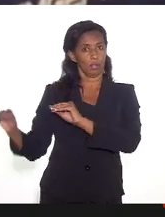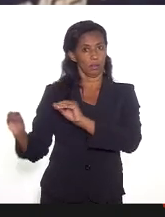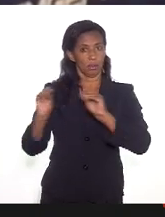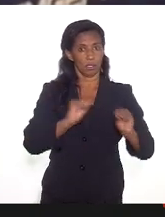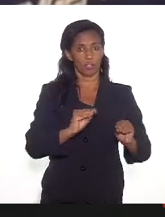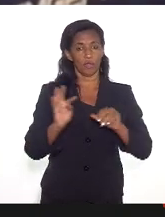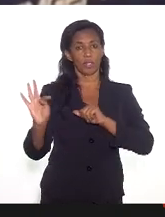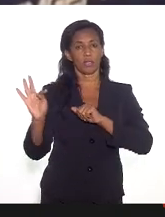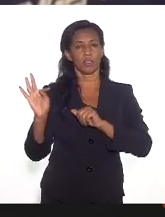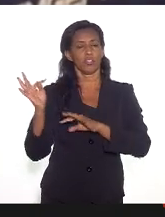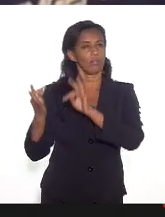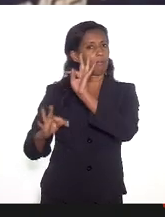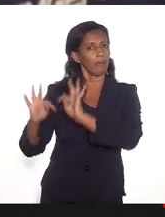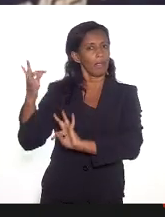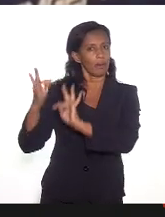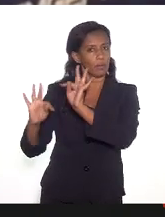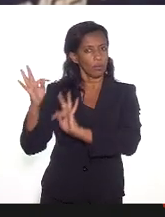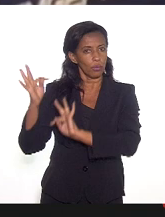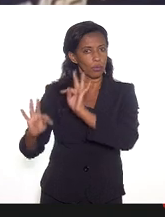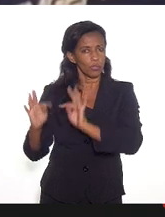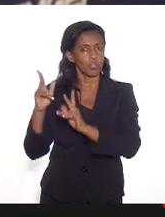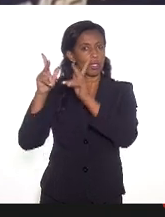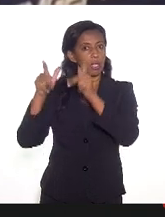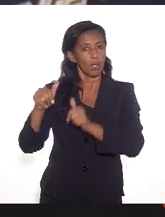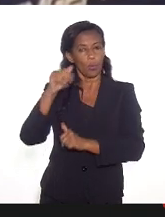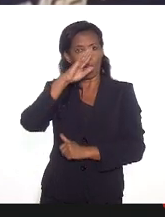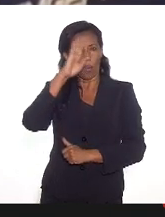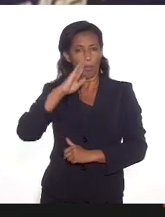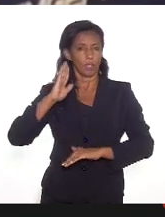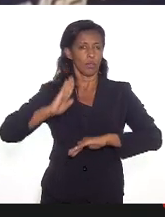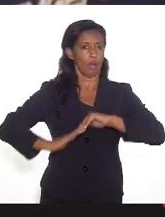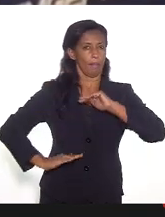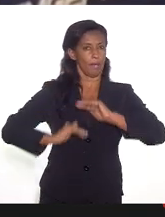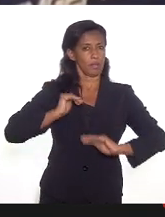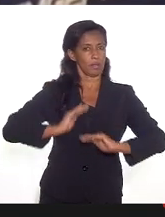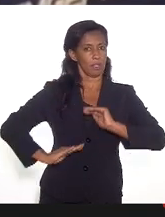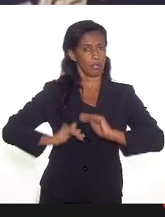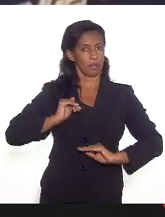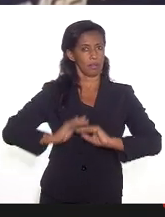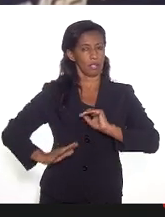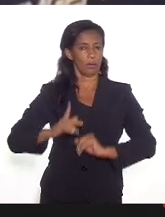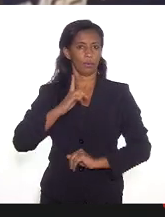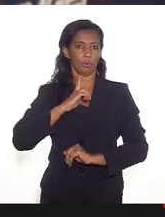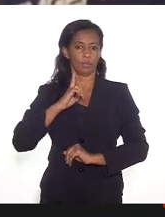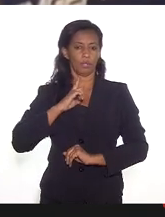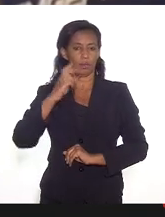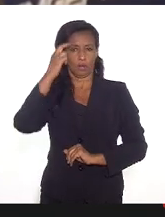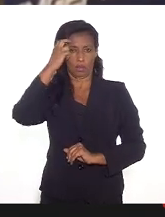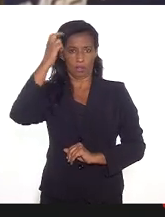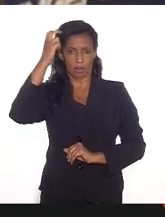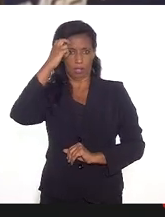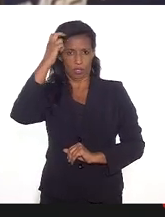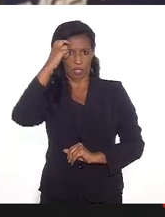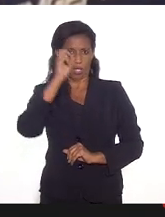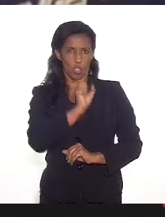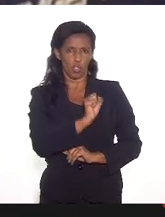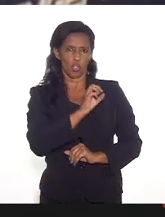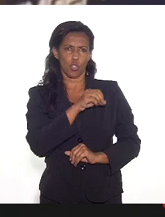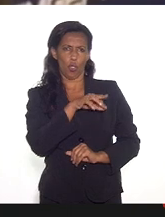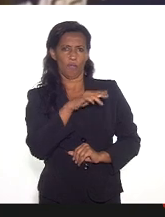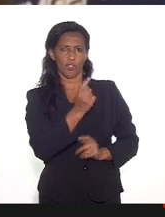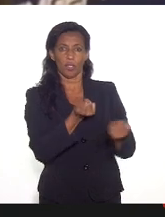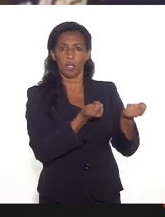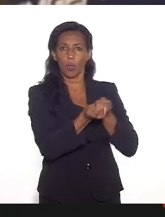de tecnologia, como é que está permitindo o Brasil ter capacitação na inteligência, no software que